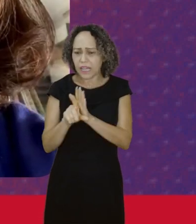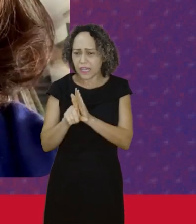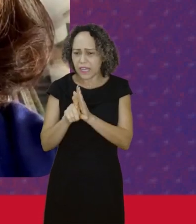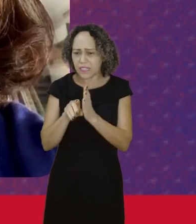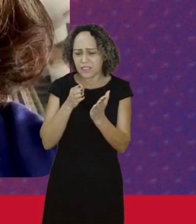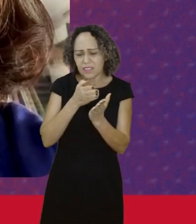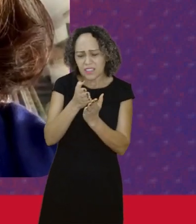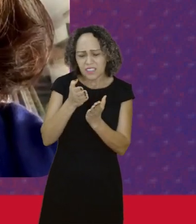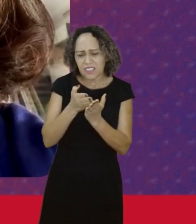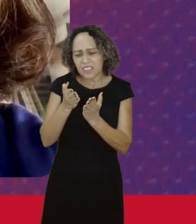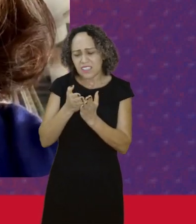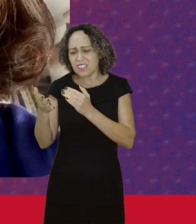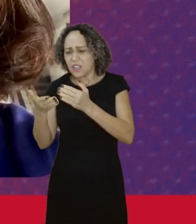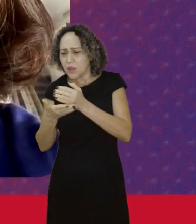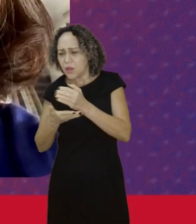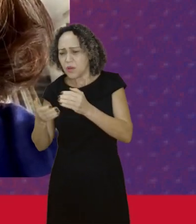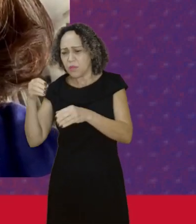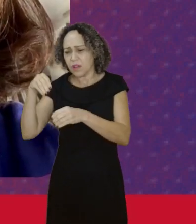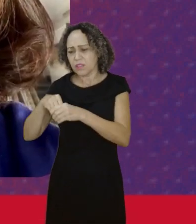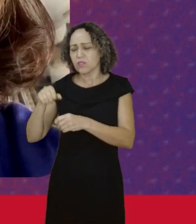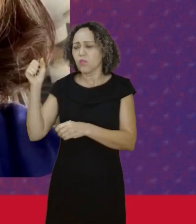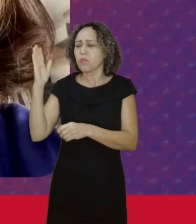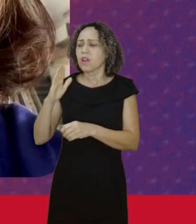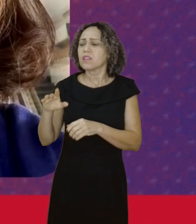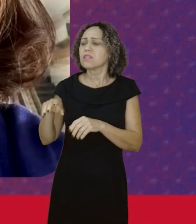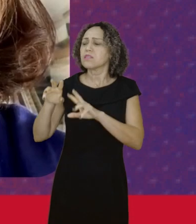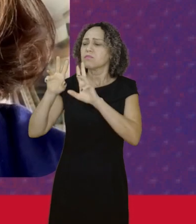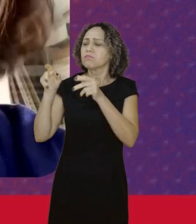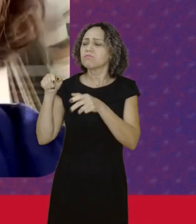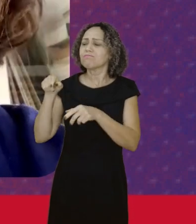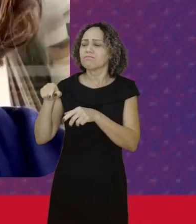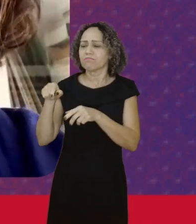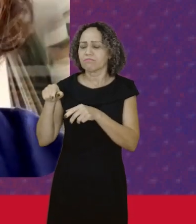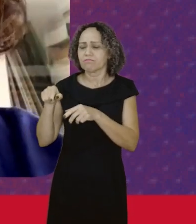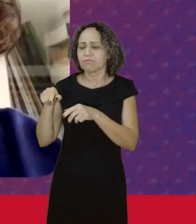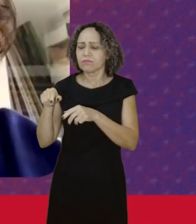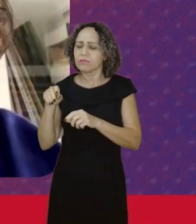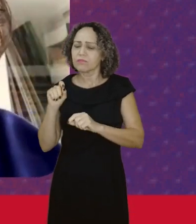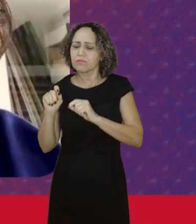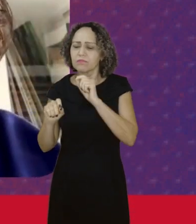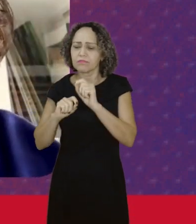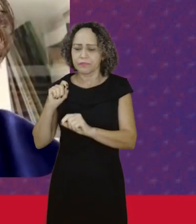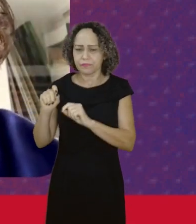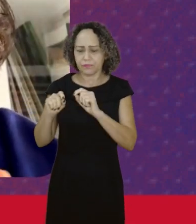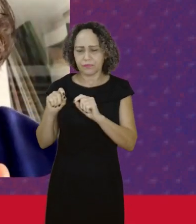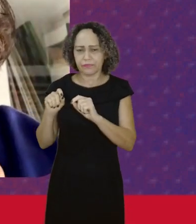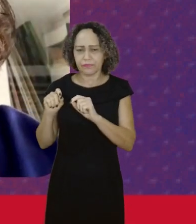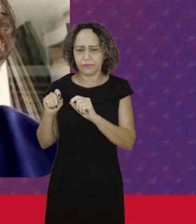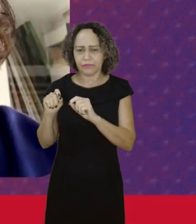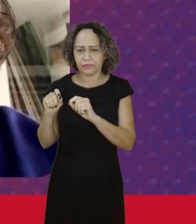o que se define em relação à questão